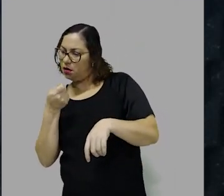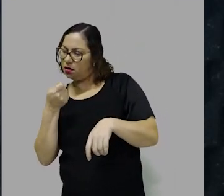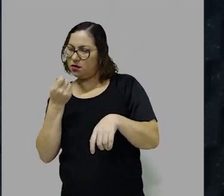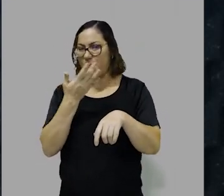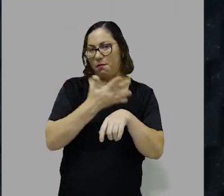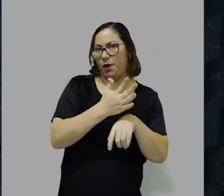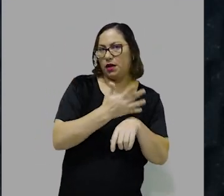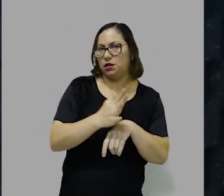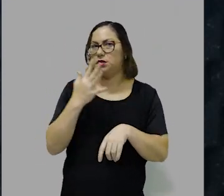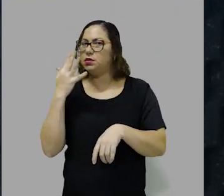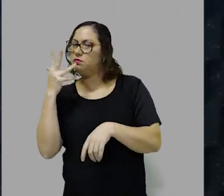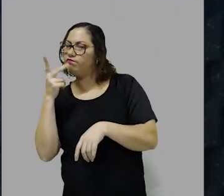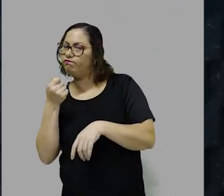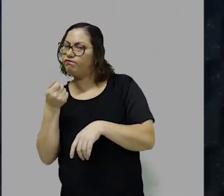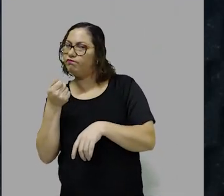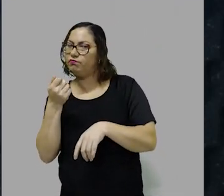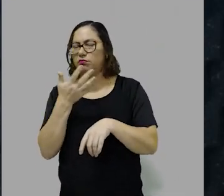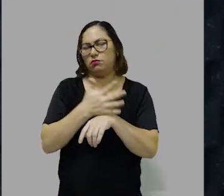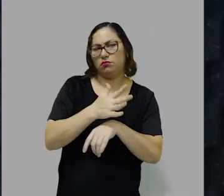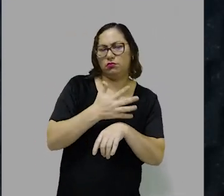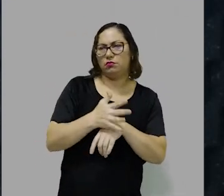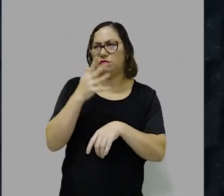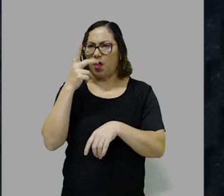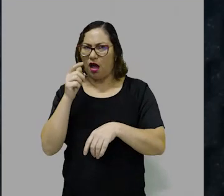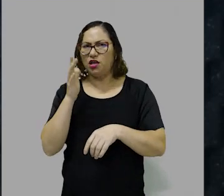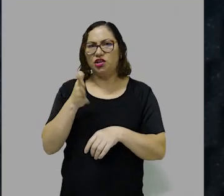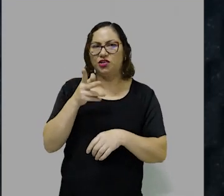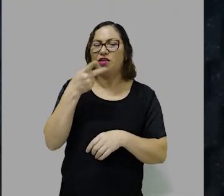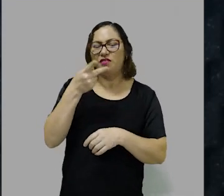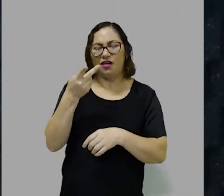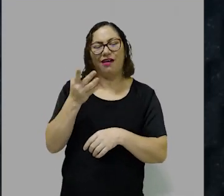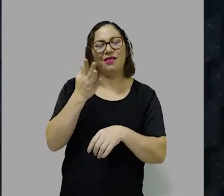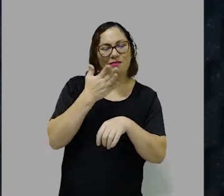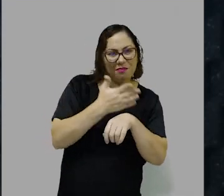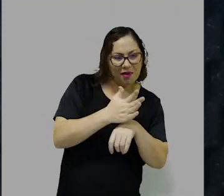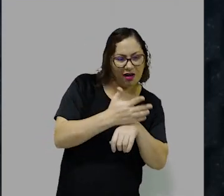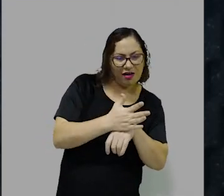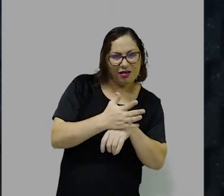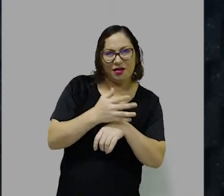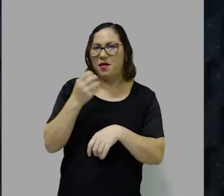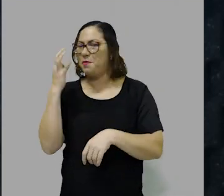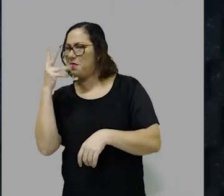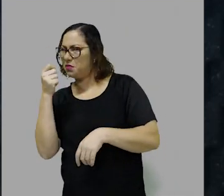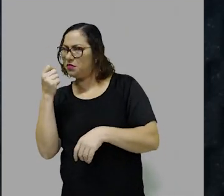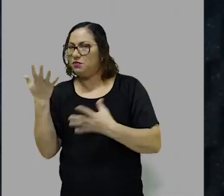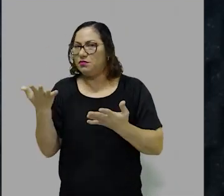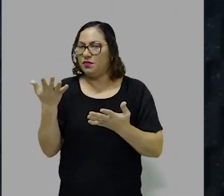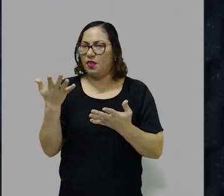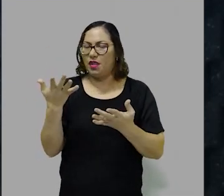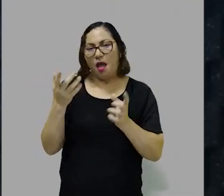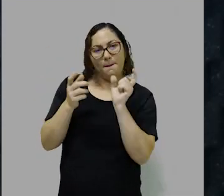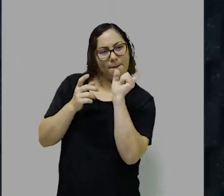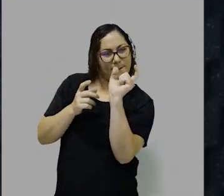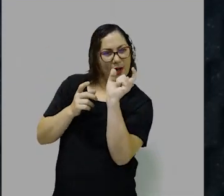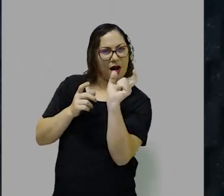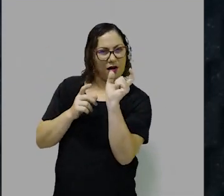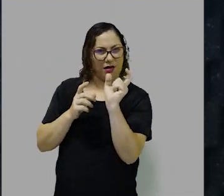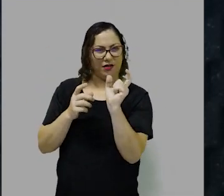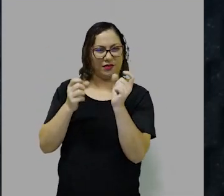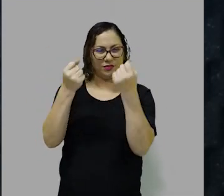e beleza, praticidade e beleza. Professor, você já falou isso? Eu vou falar mais uma vez. Praticidade e beleza. A palavra para a gente